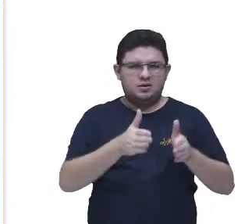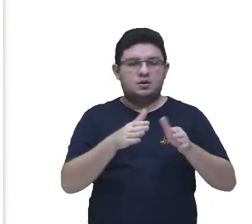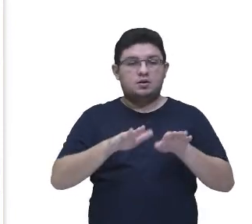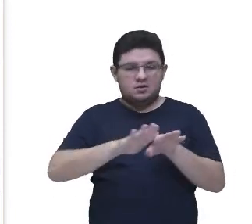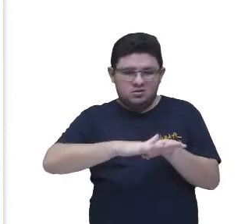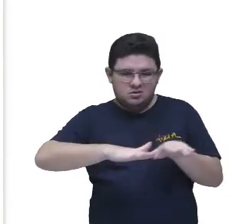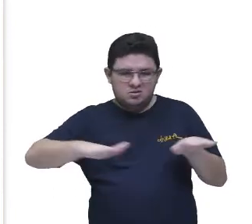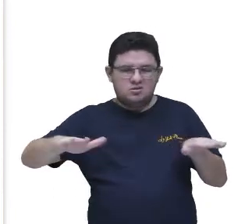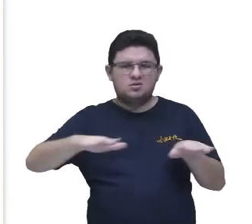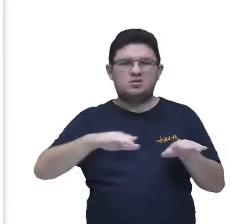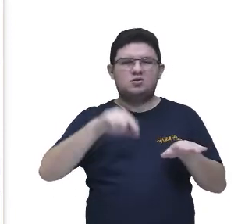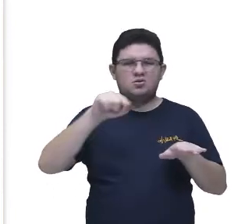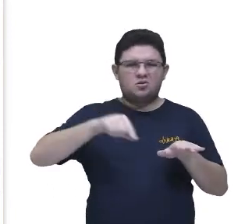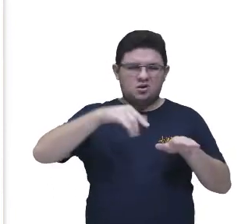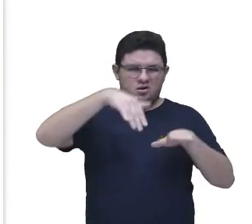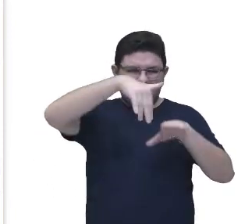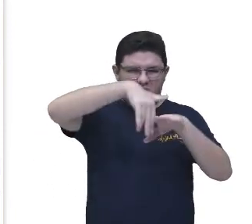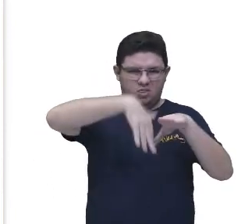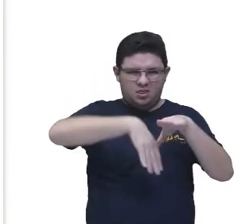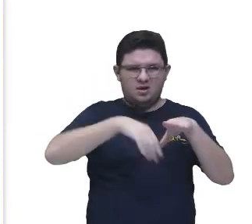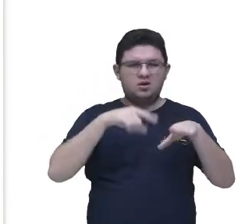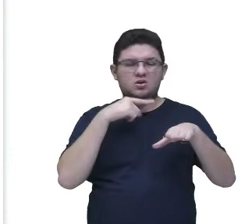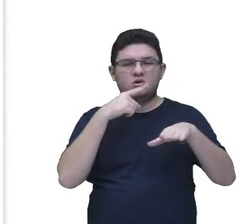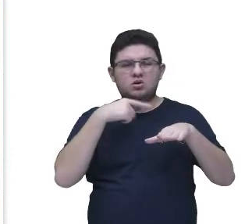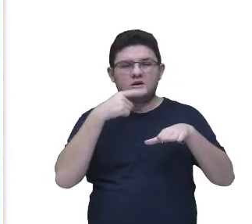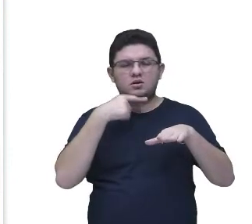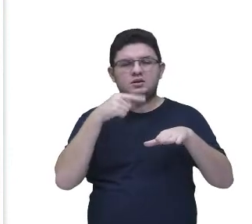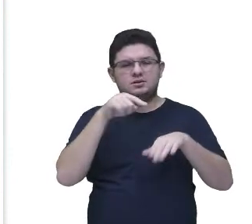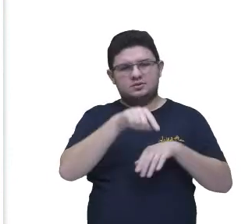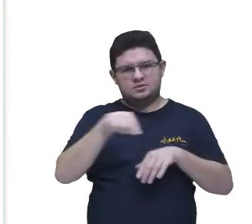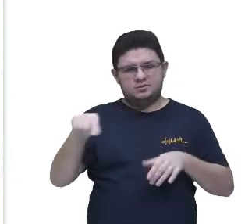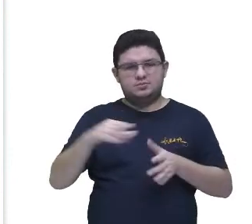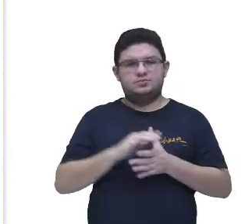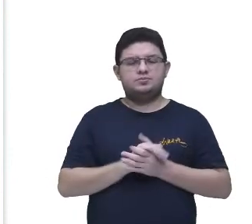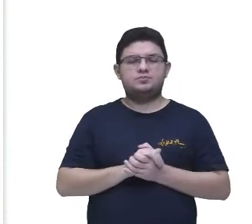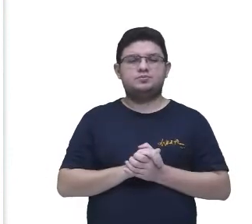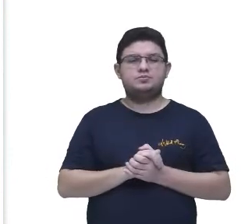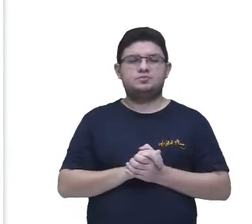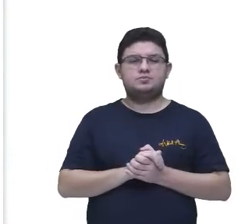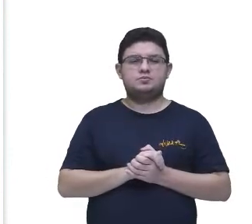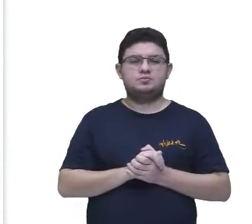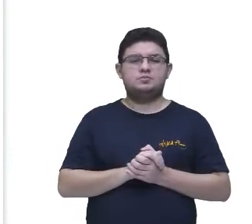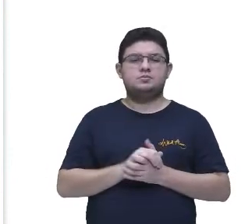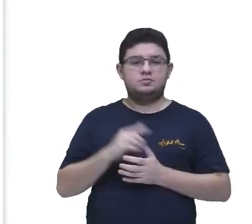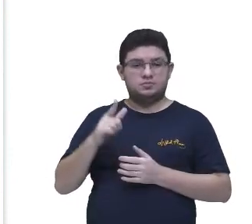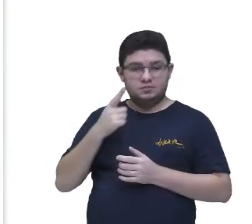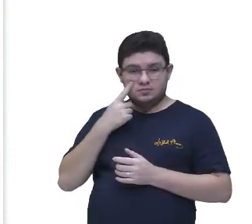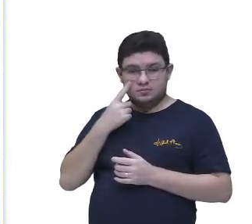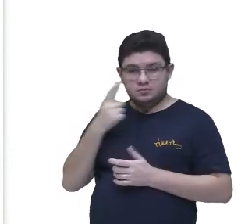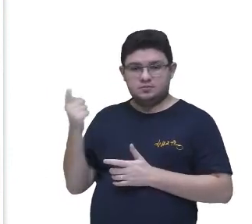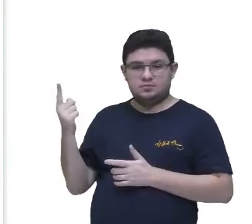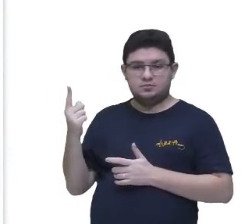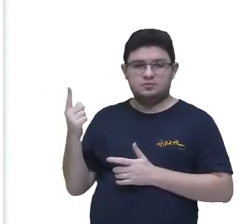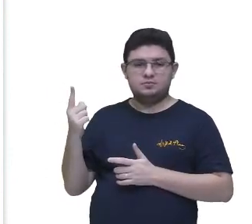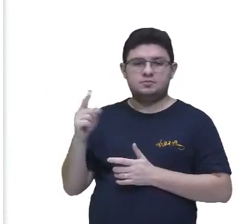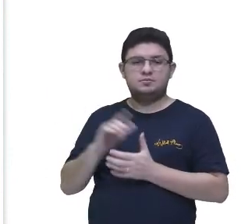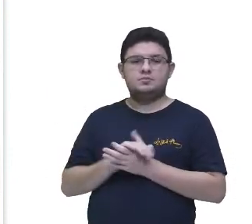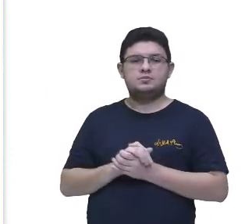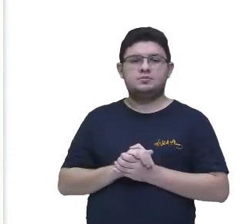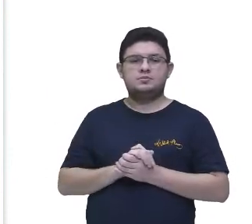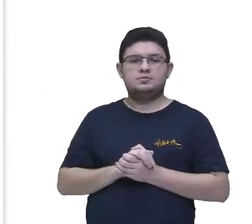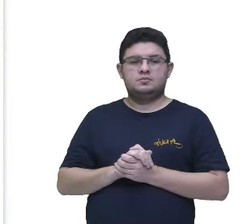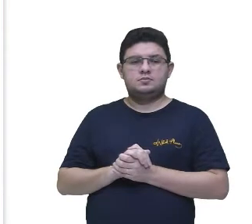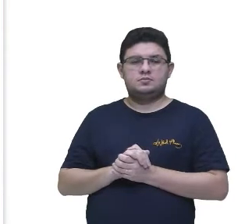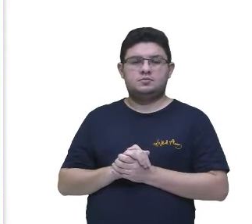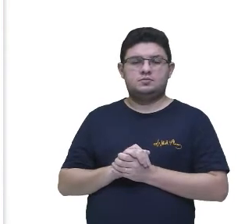impermeabilizado para poder receber esses tipos de resíduos. E aí a gente tem, né, lixão, que é uma área sem nenhum tratamento, e o